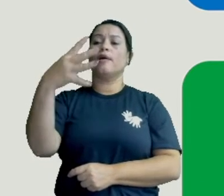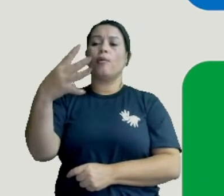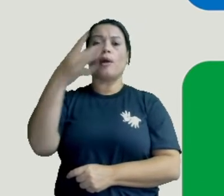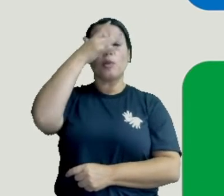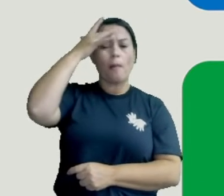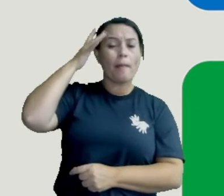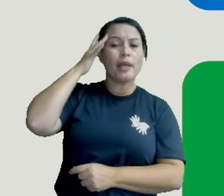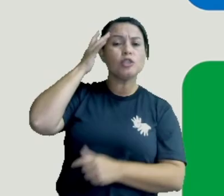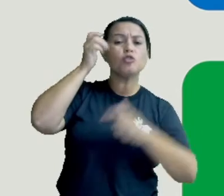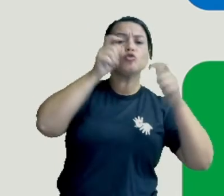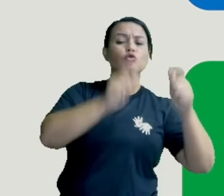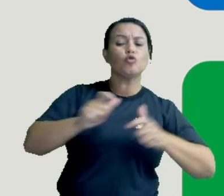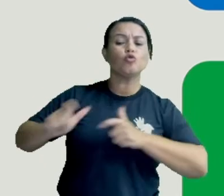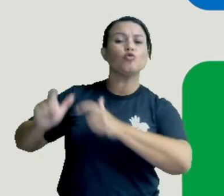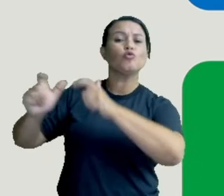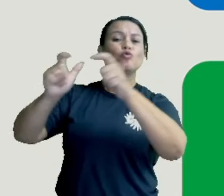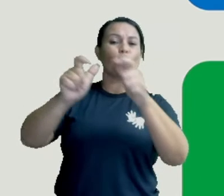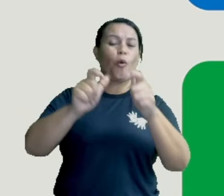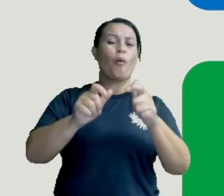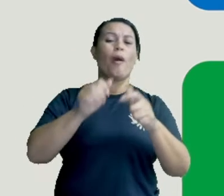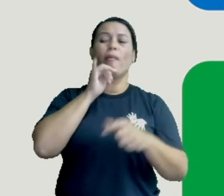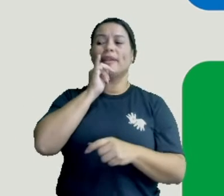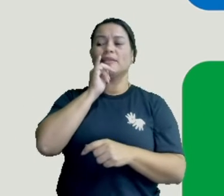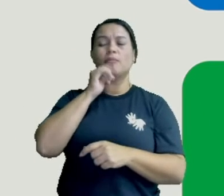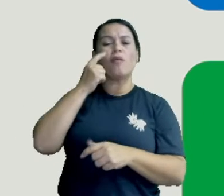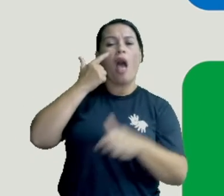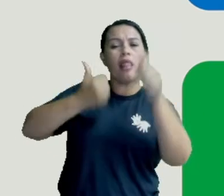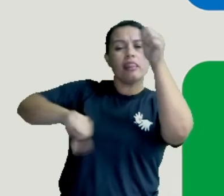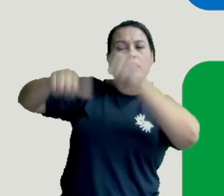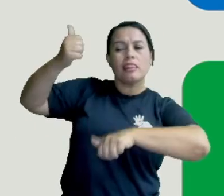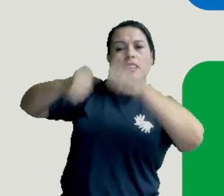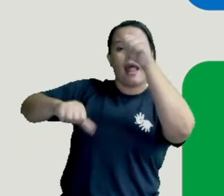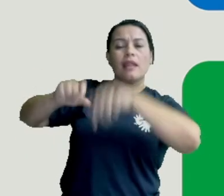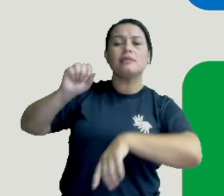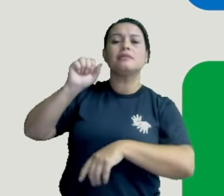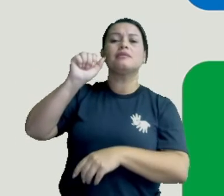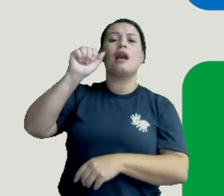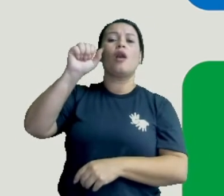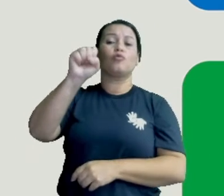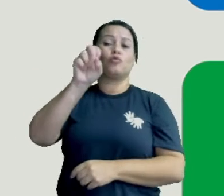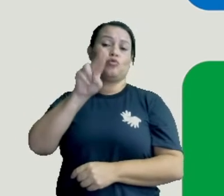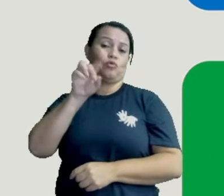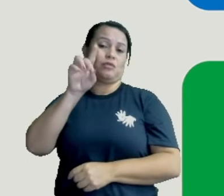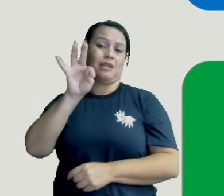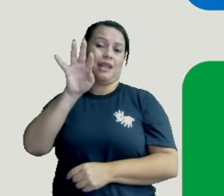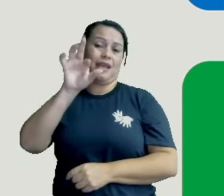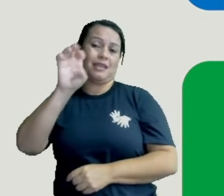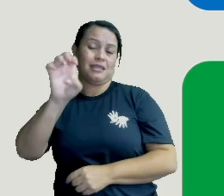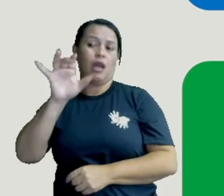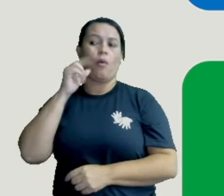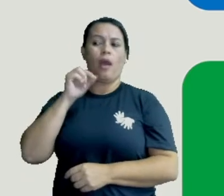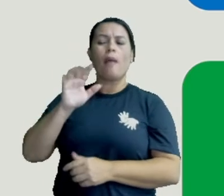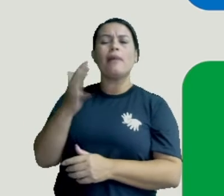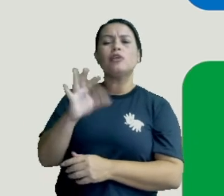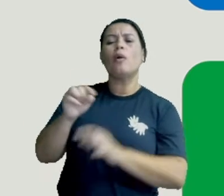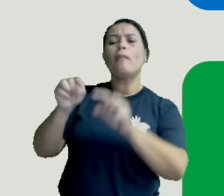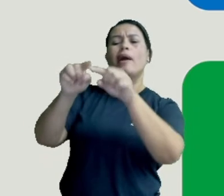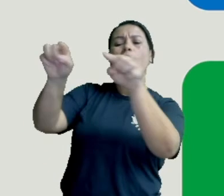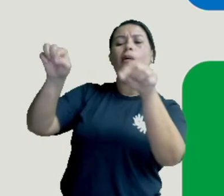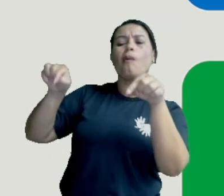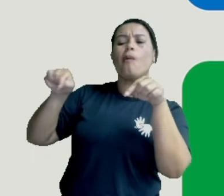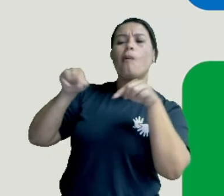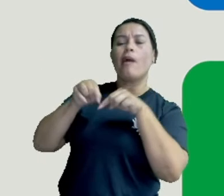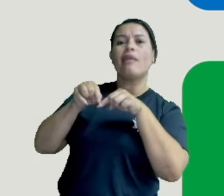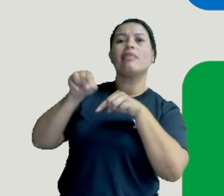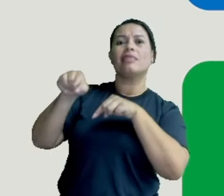quilômetro quadrado. Ou seja, se a gente for analisar a região sudeste, em hipótese, cada 1 quilômetro quadrado de área que a gente medir